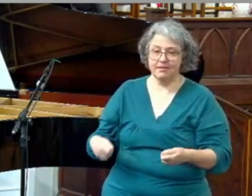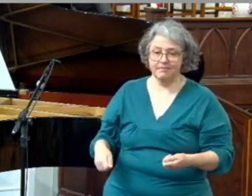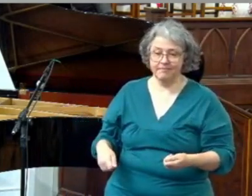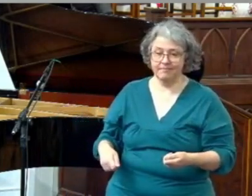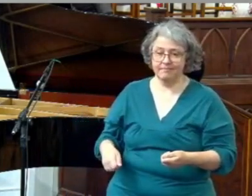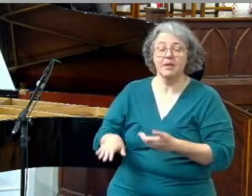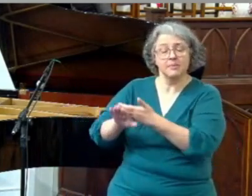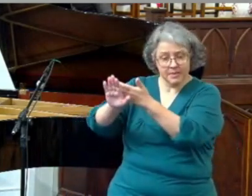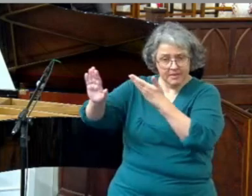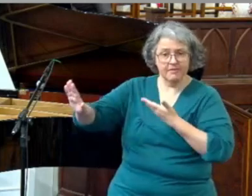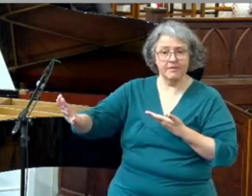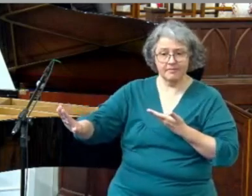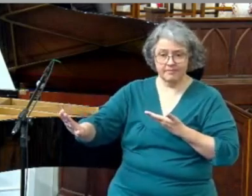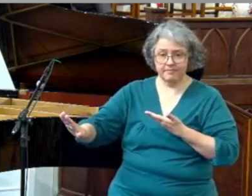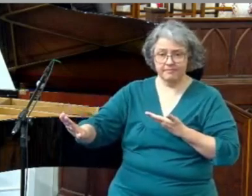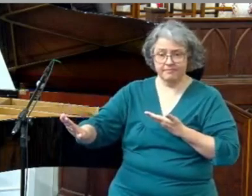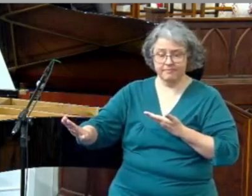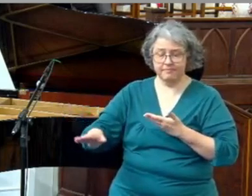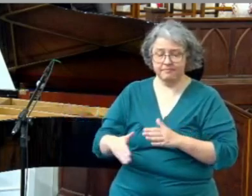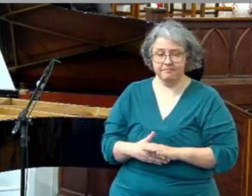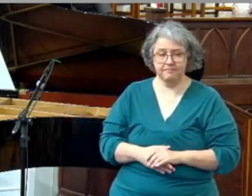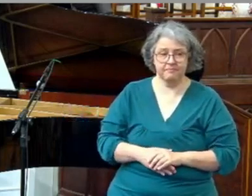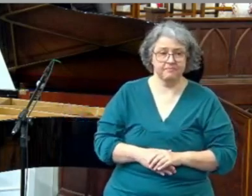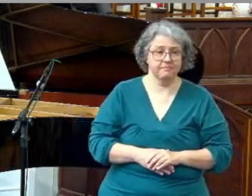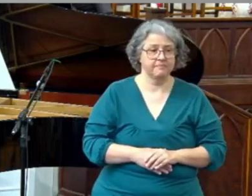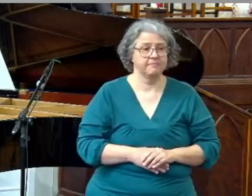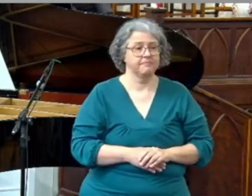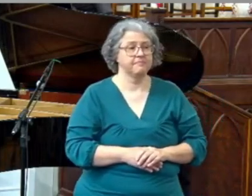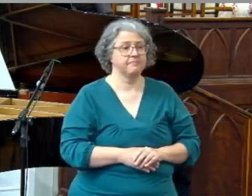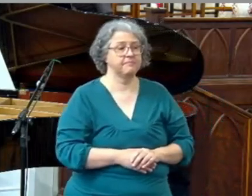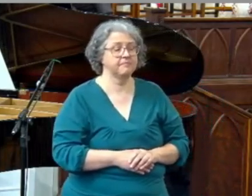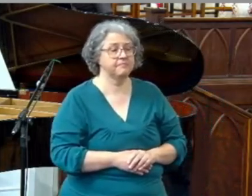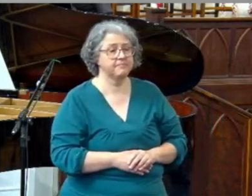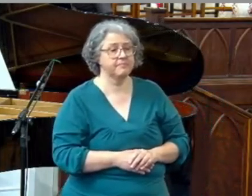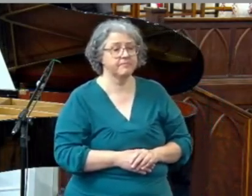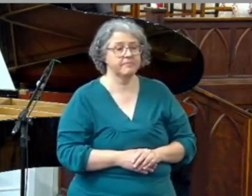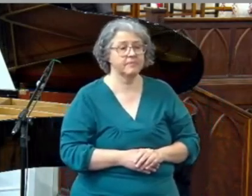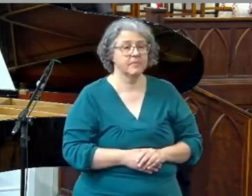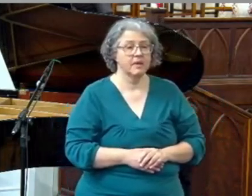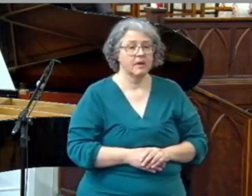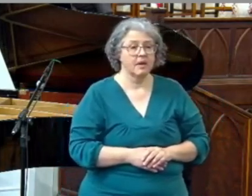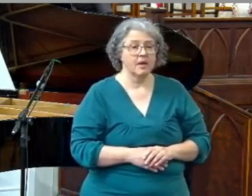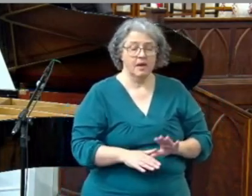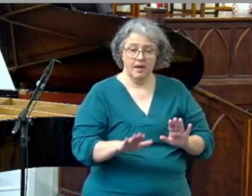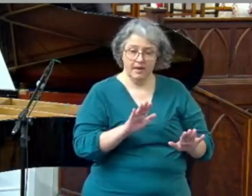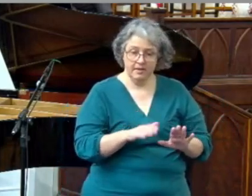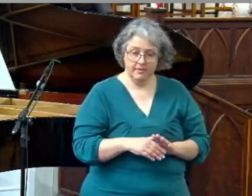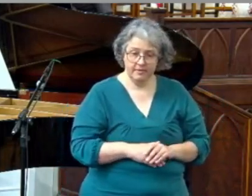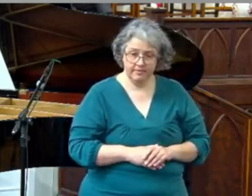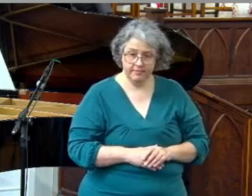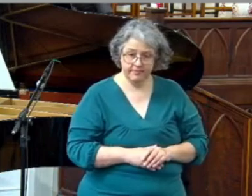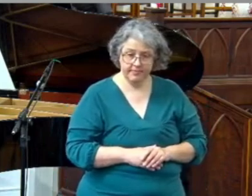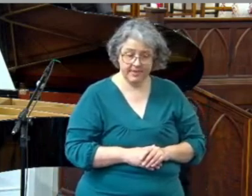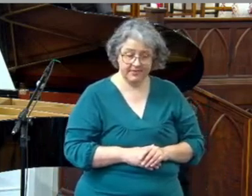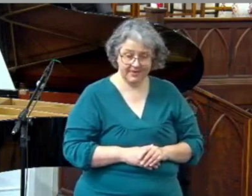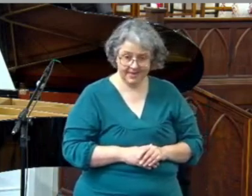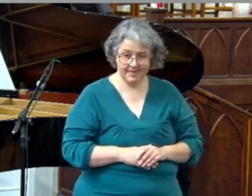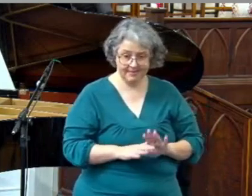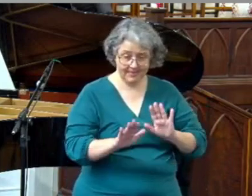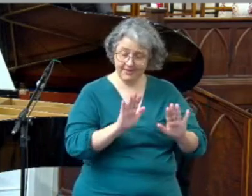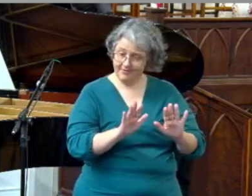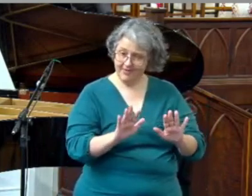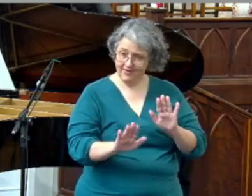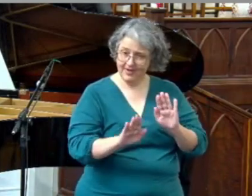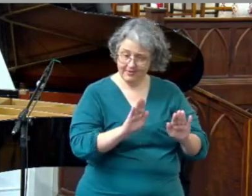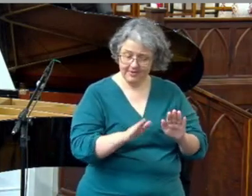mensagem para alguns, deixava de explicar as parábolas a outros, para que eles não entendessem, assim